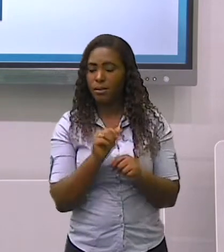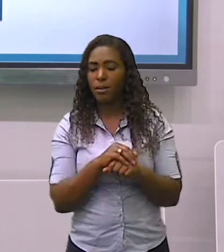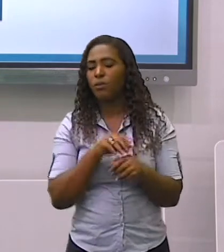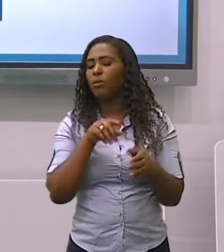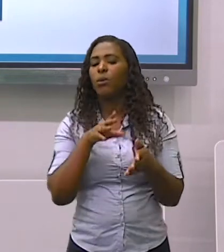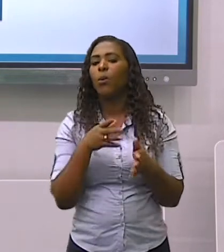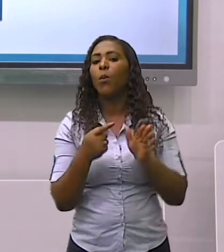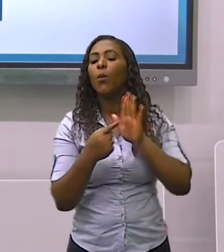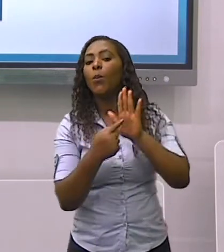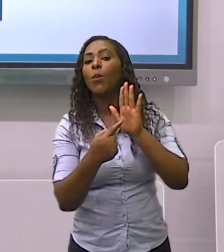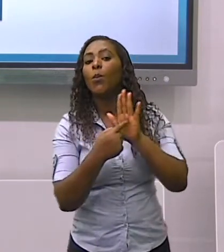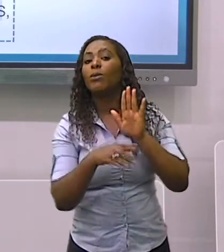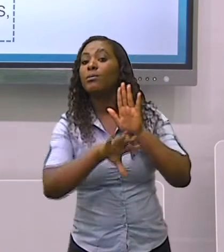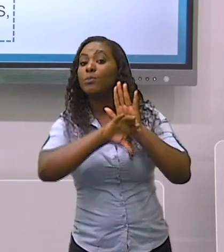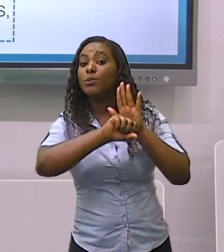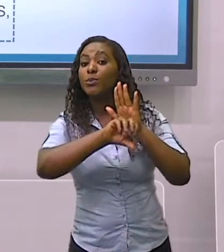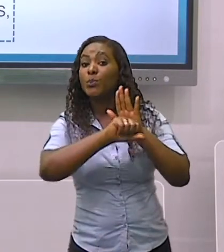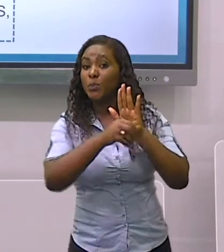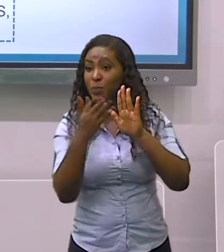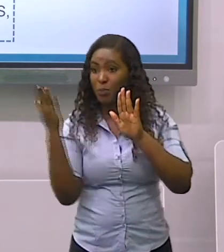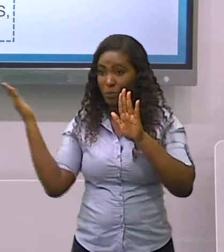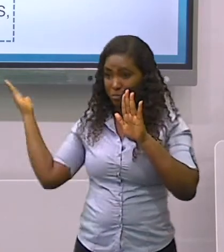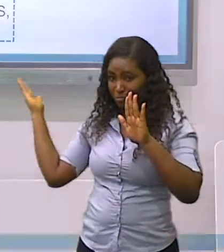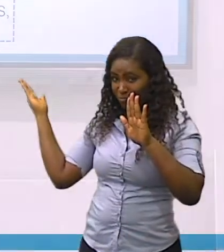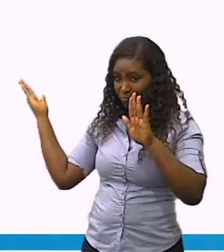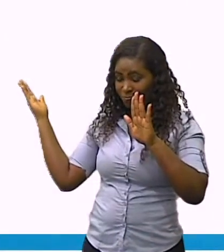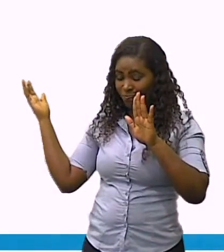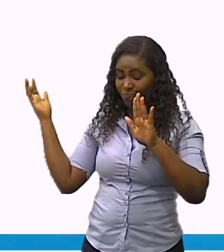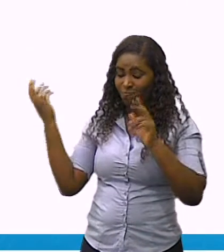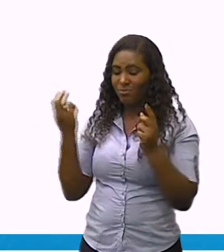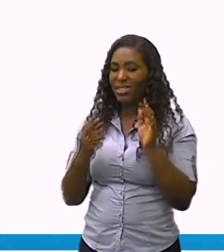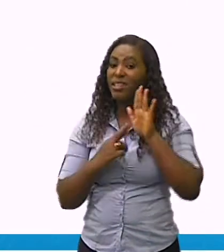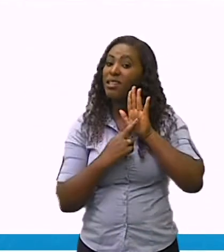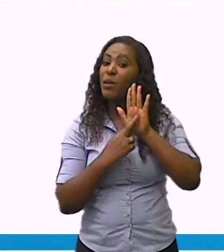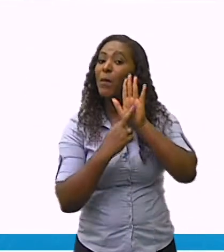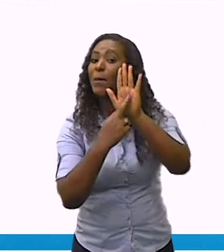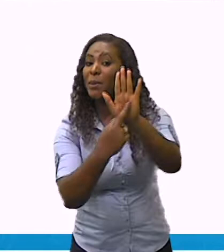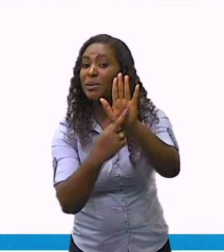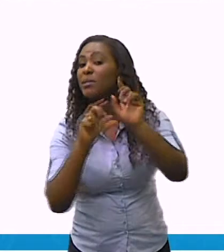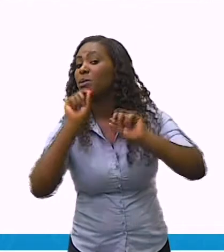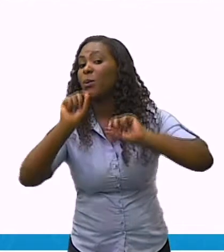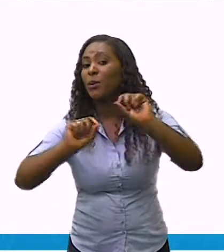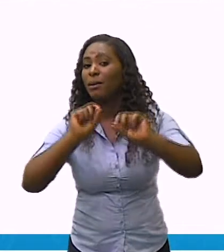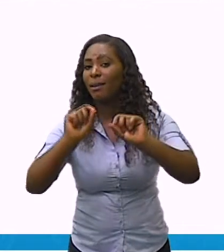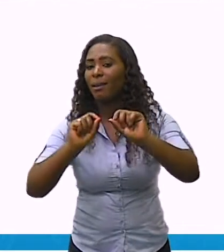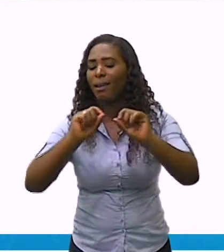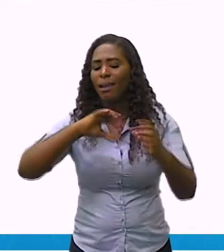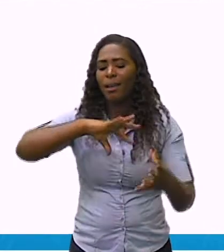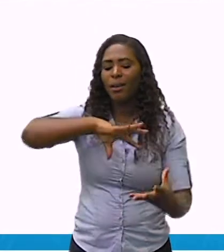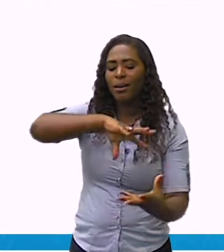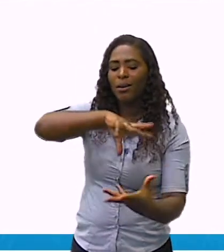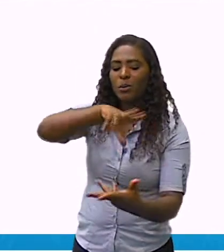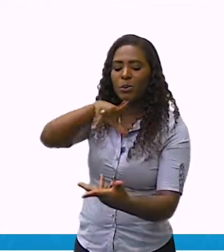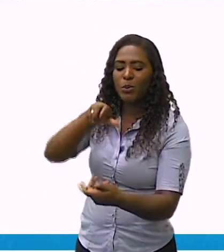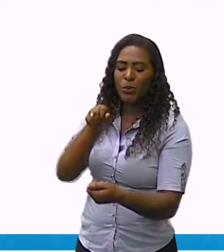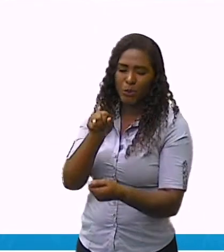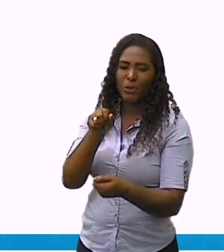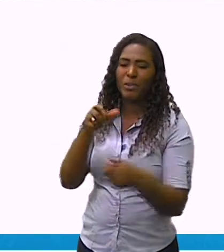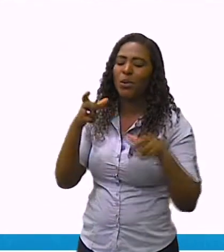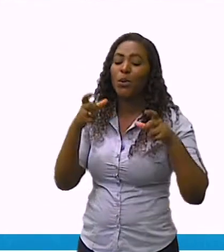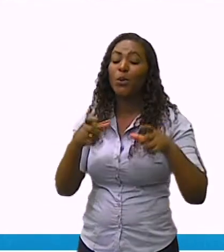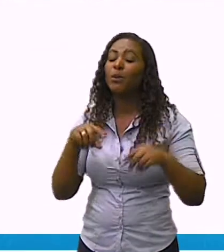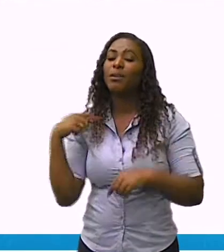uma imagem que representa o planeta Terra, o nosso lar. Neste